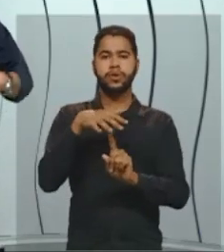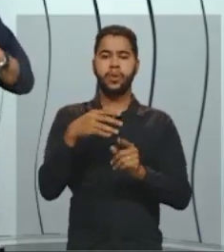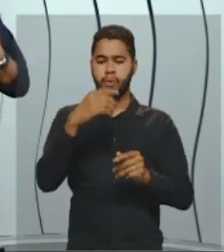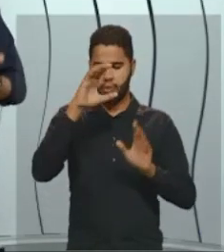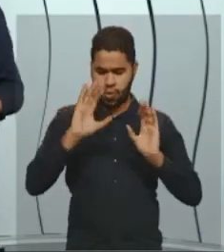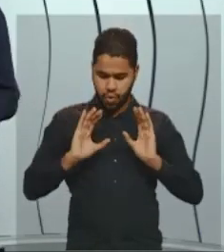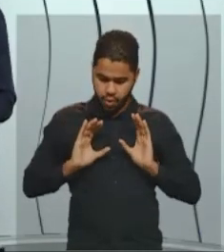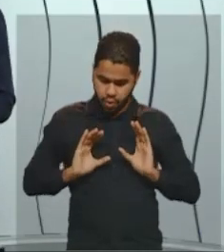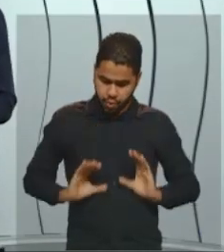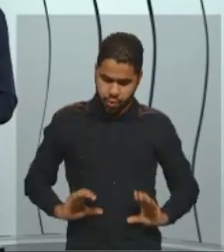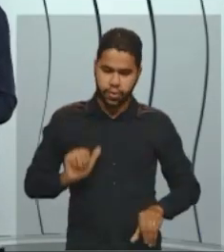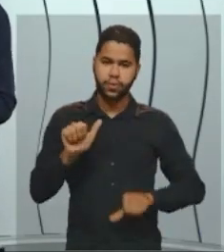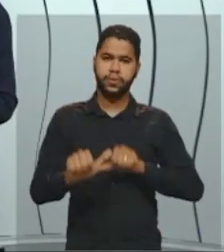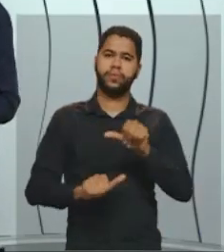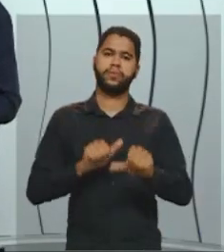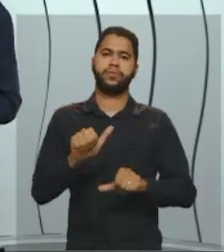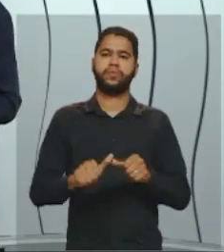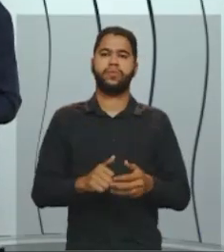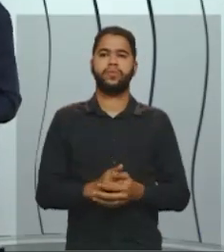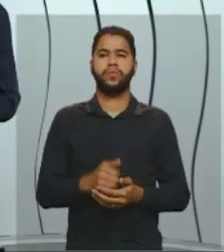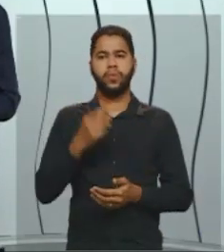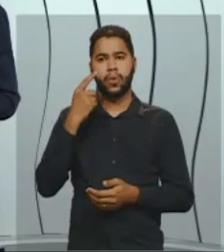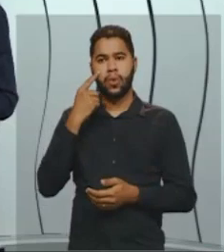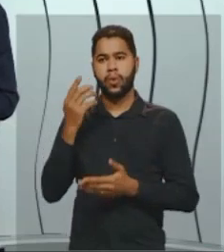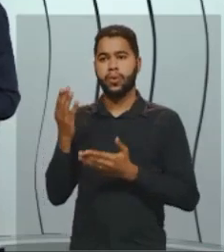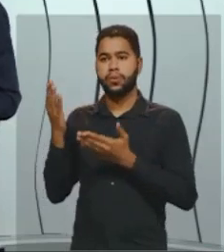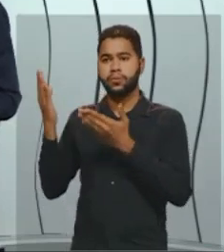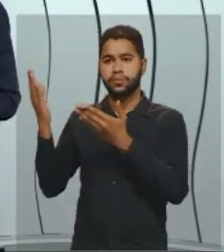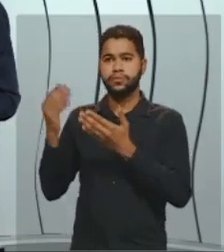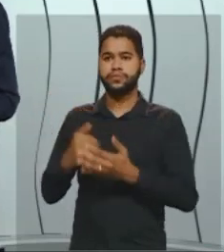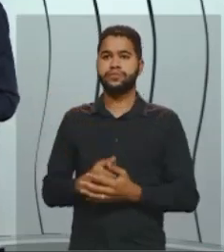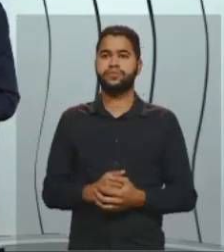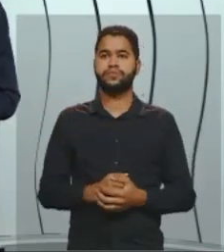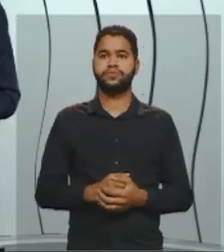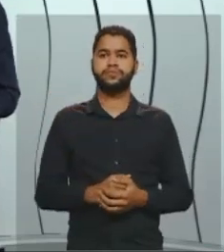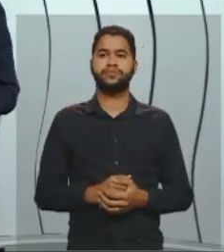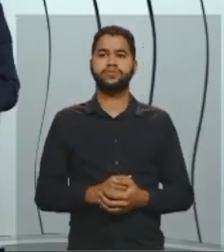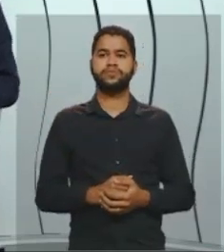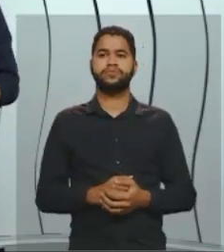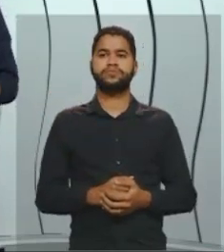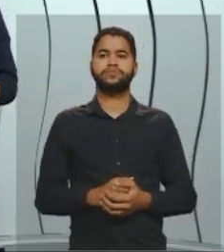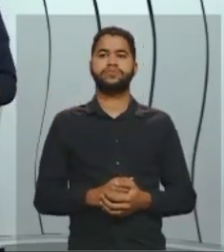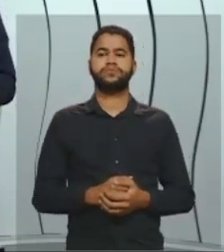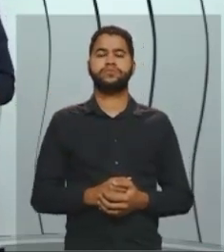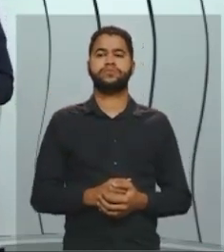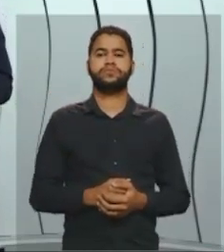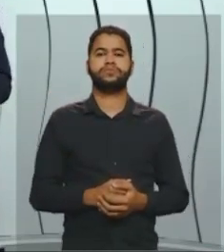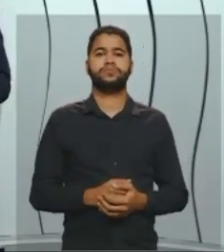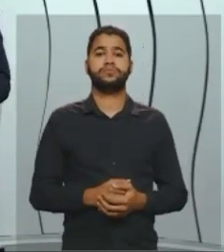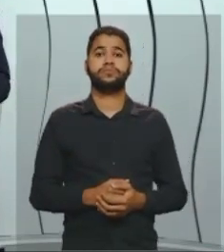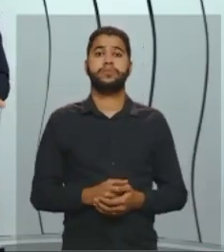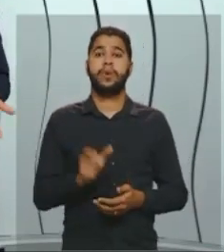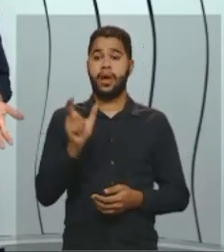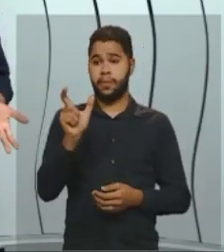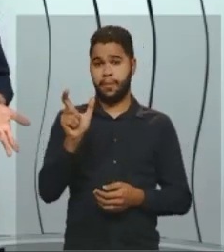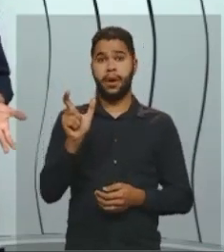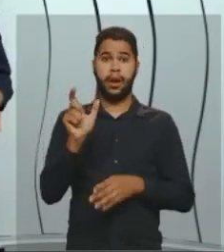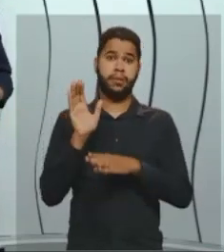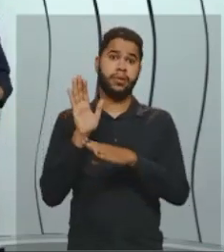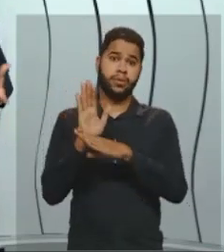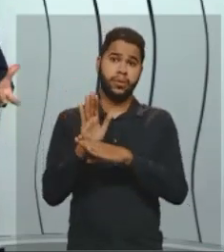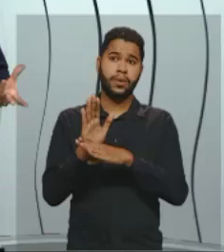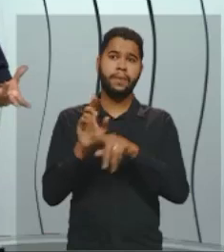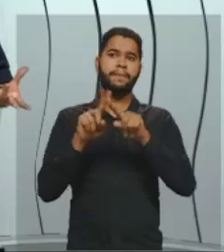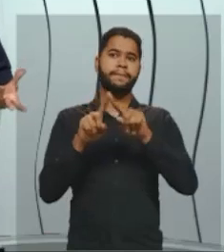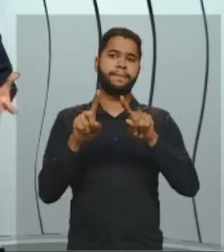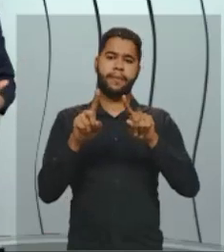comportamento, vendendo uma ideia. Então, olha aqui, stop the violence, don't drink. A palavra ajuda, mas a